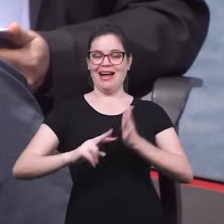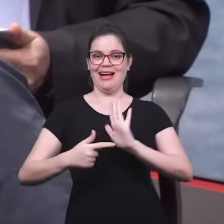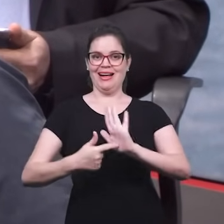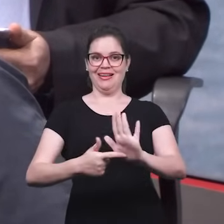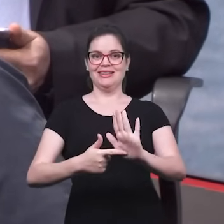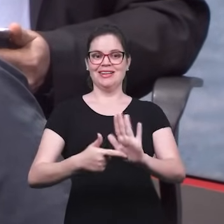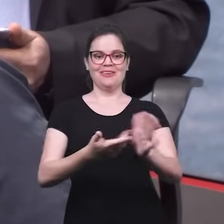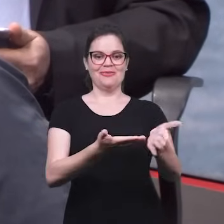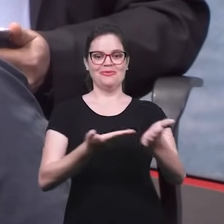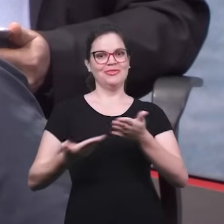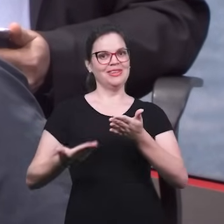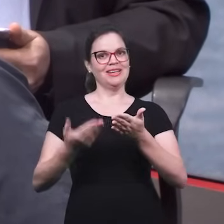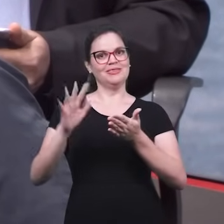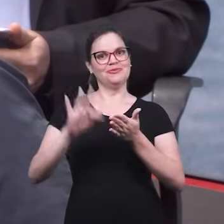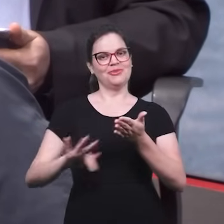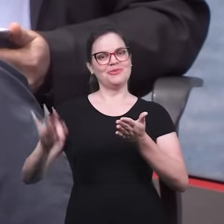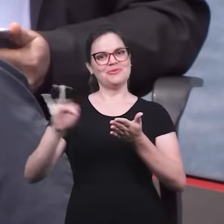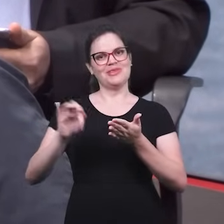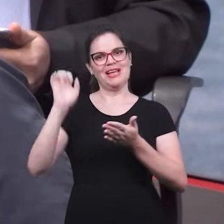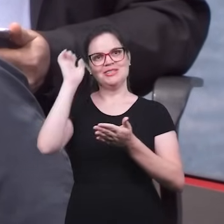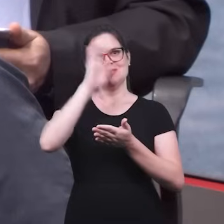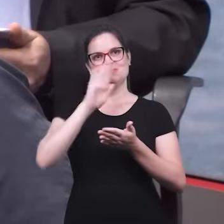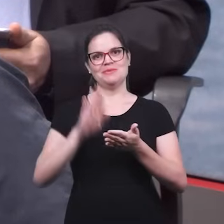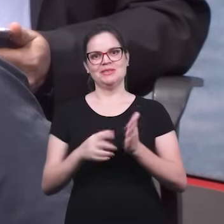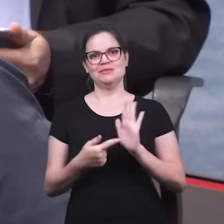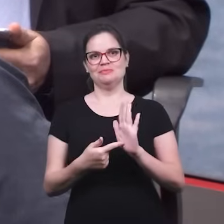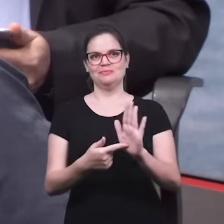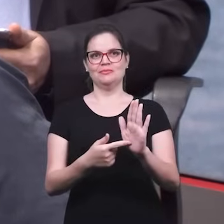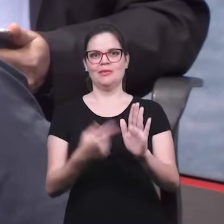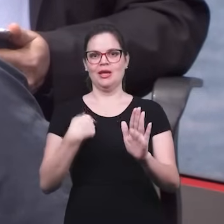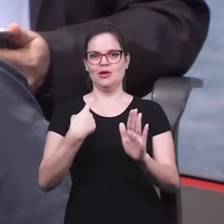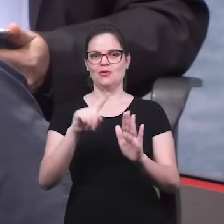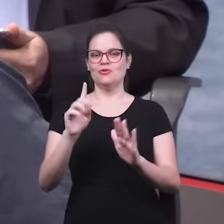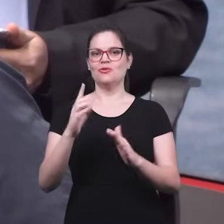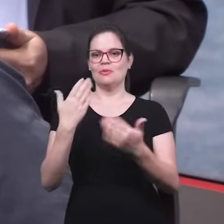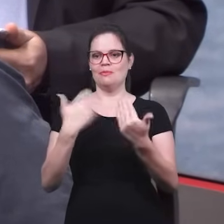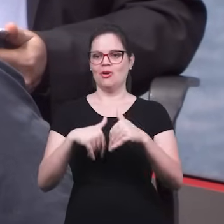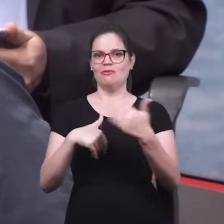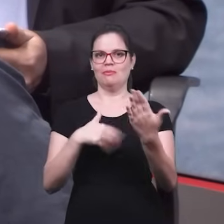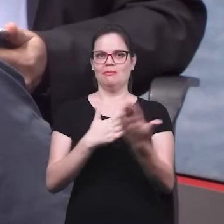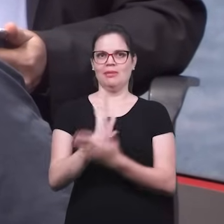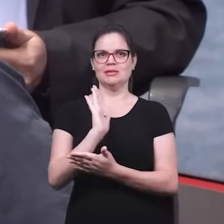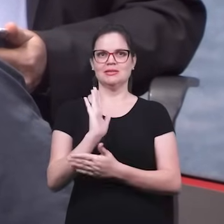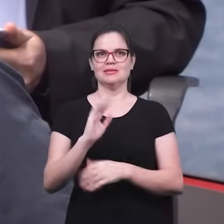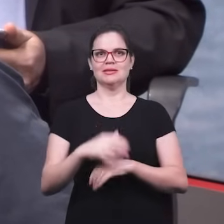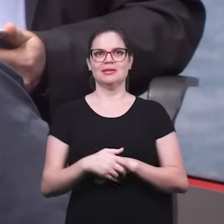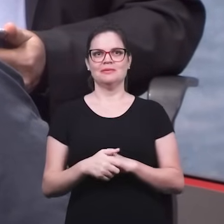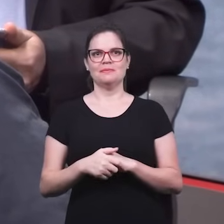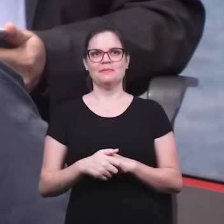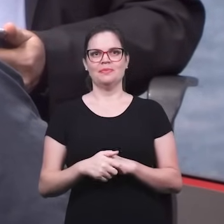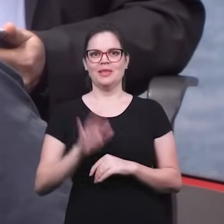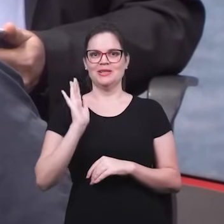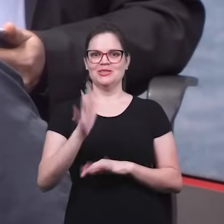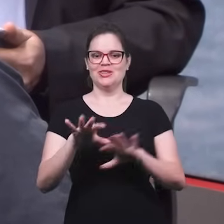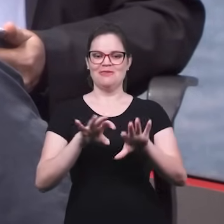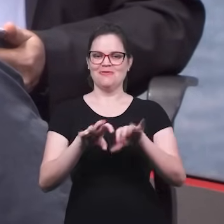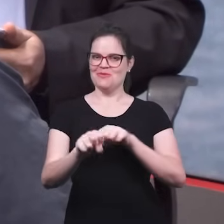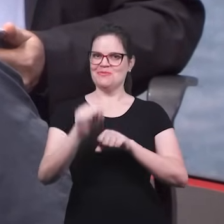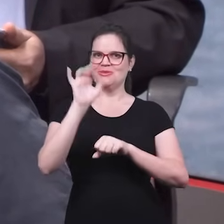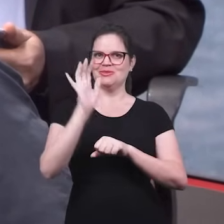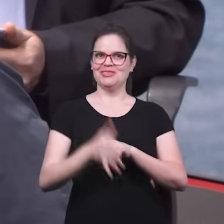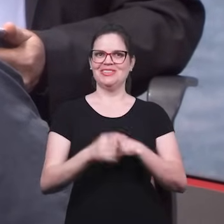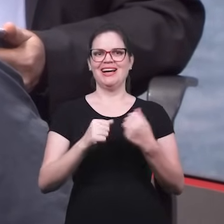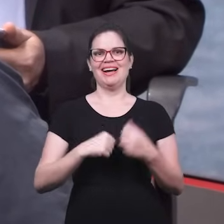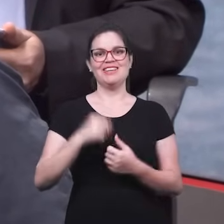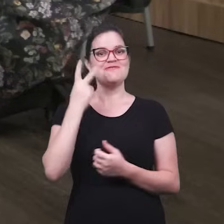né? Aqui está o convite, eu fiz a prova e eu passei. Ele fez faculdade, já se formou, fez